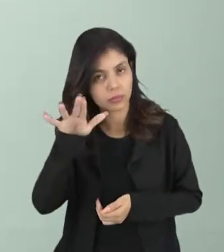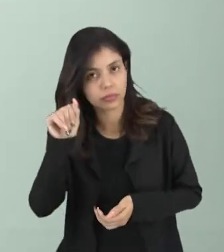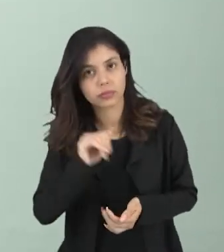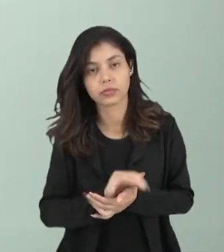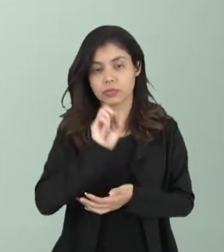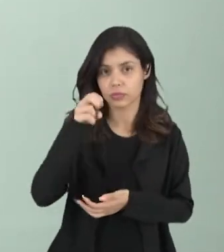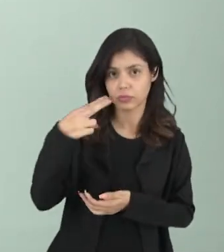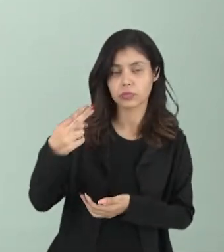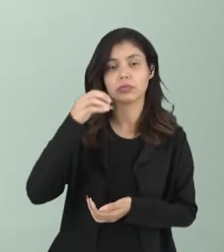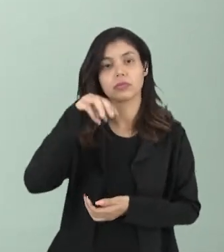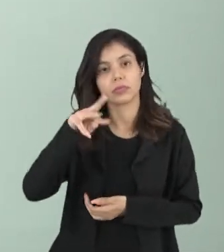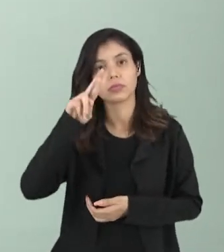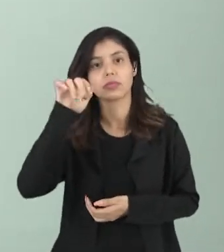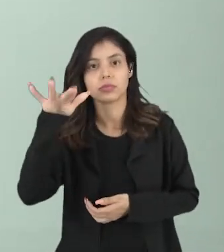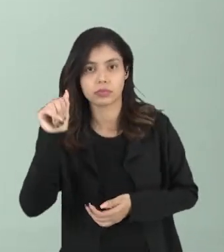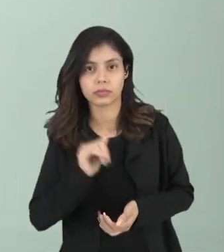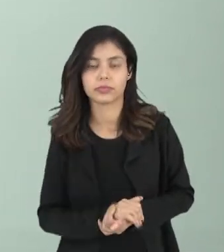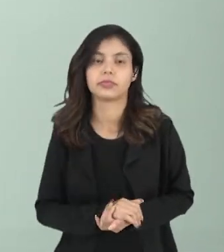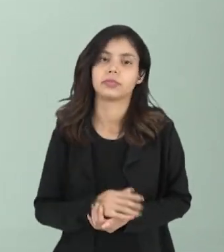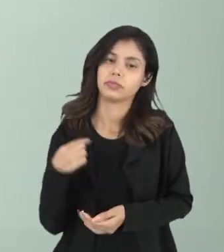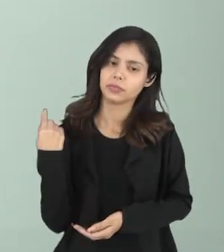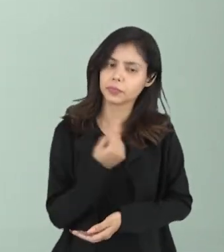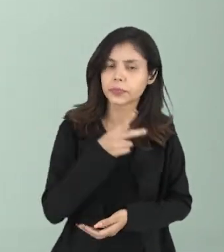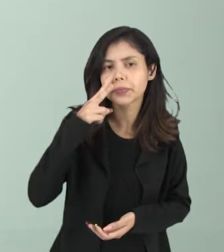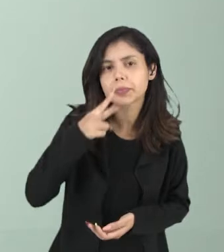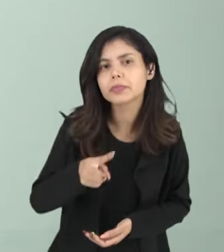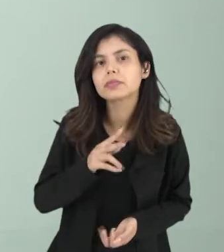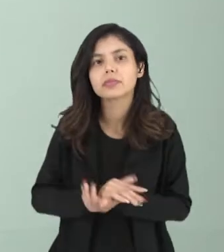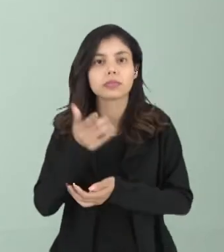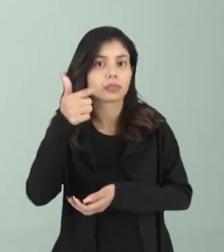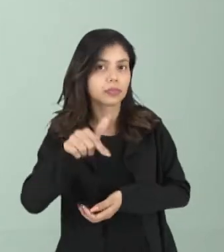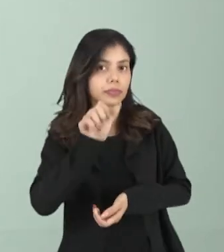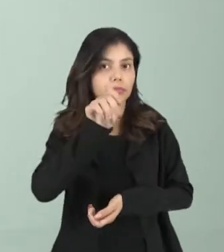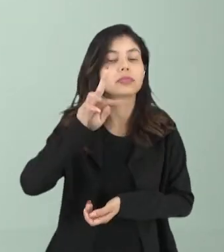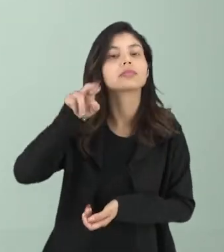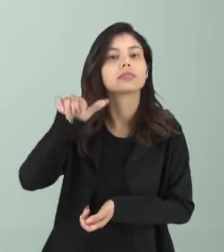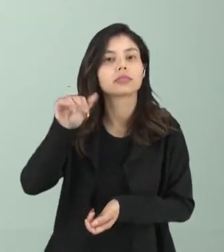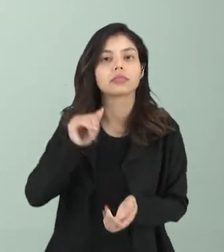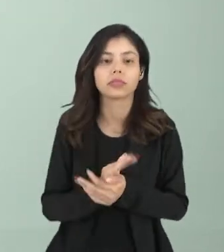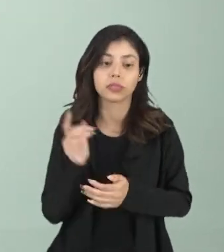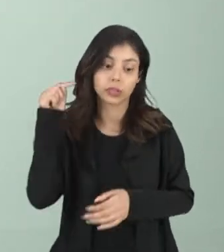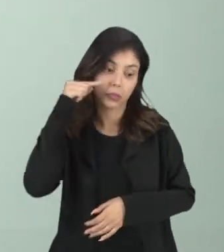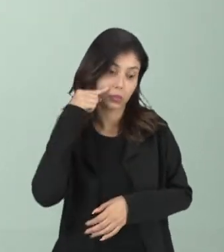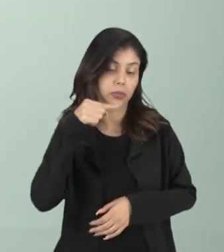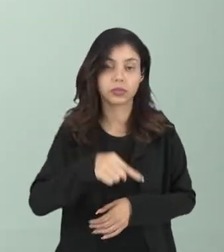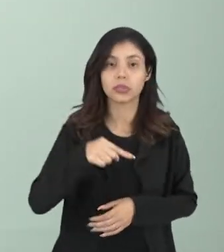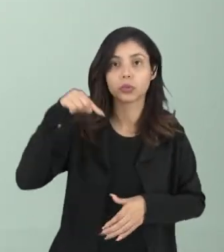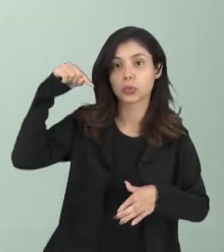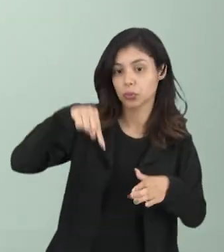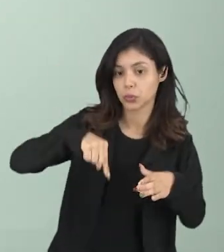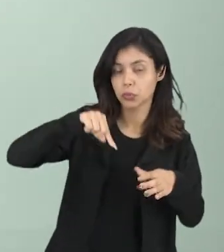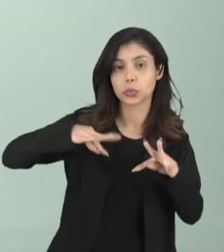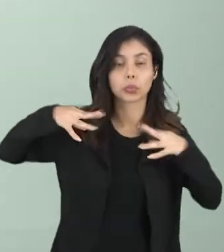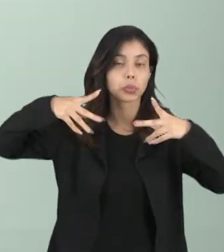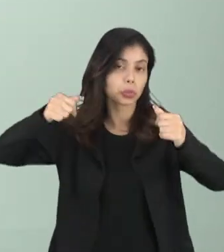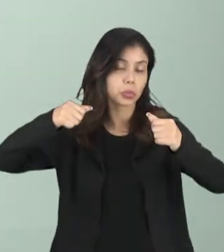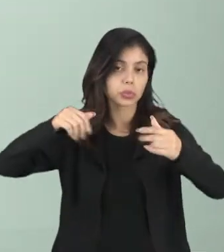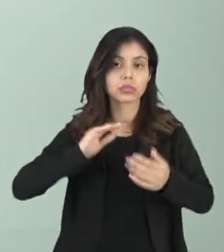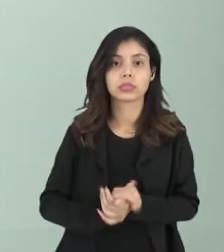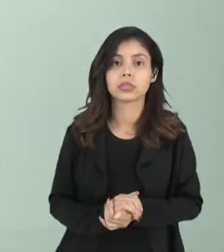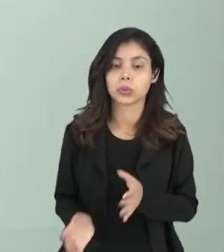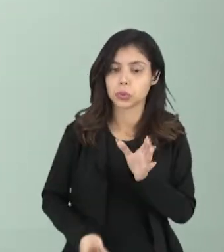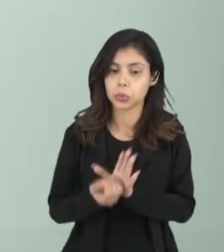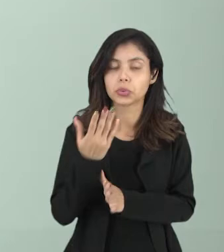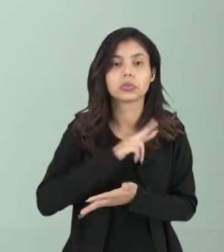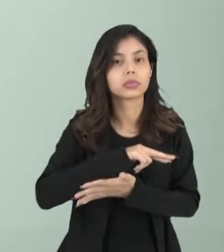eram monarquia, né? Mas a gente olha principalmente para Atenas, que é o centro, né, de tudo isso, da